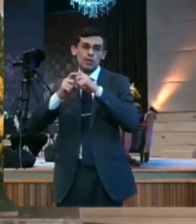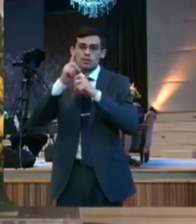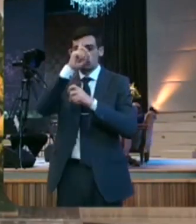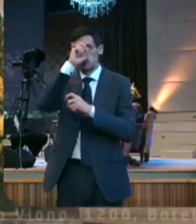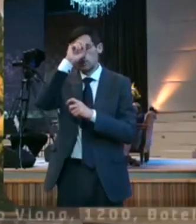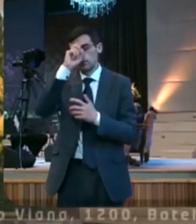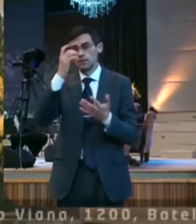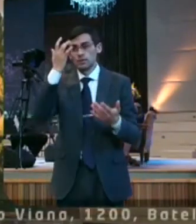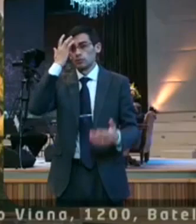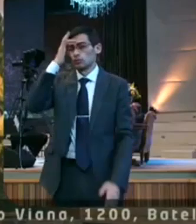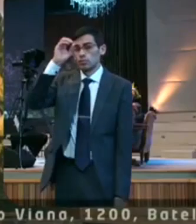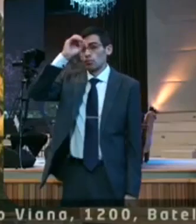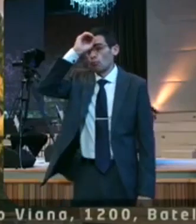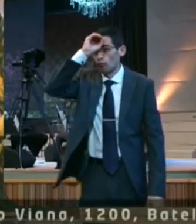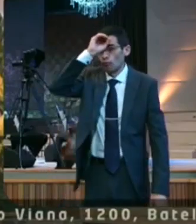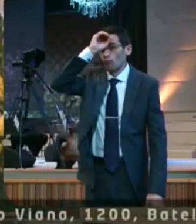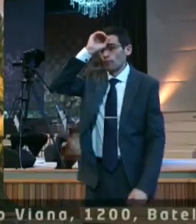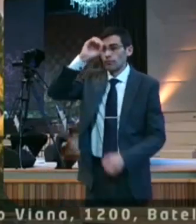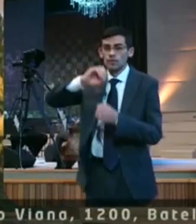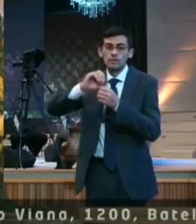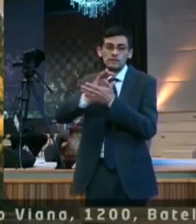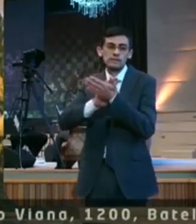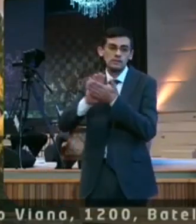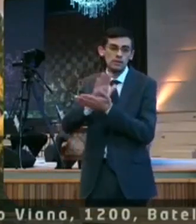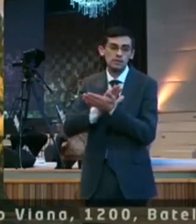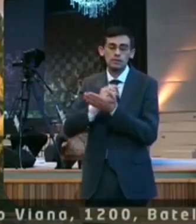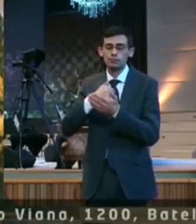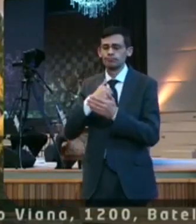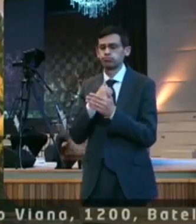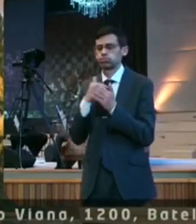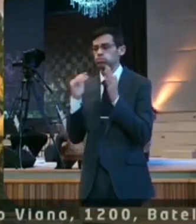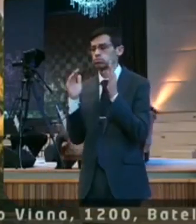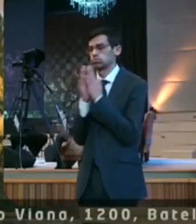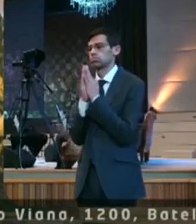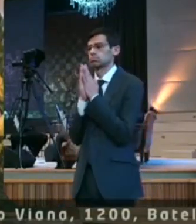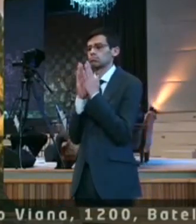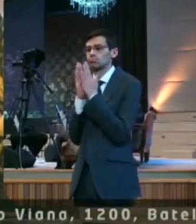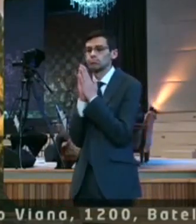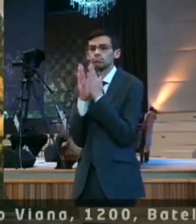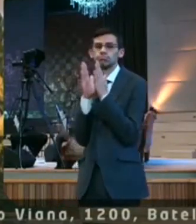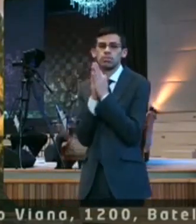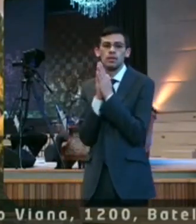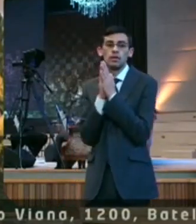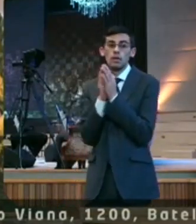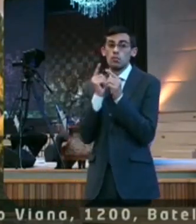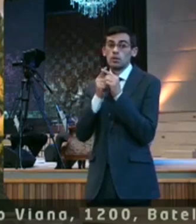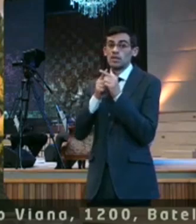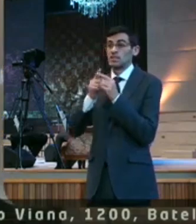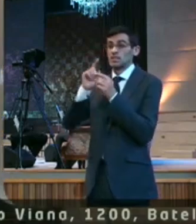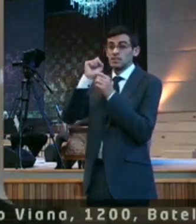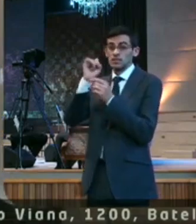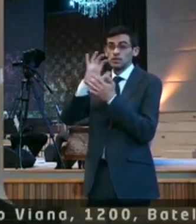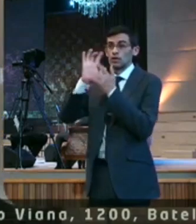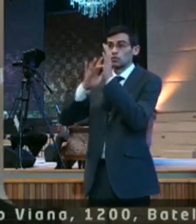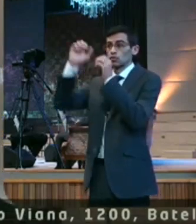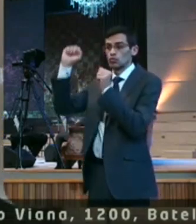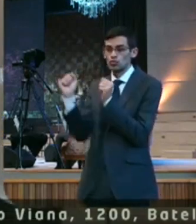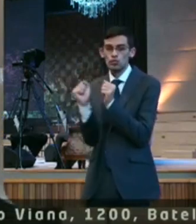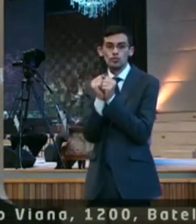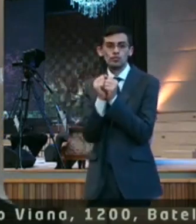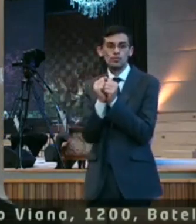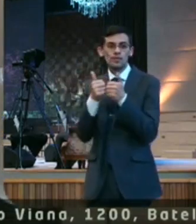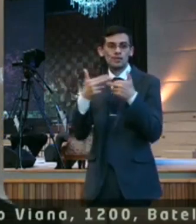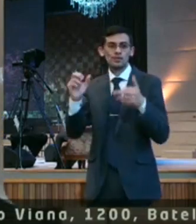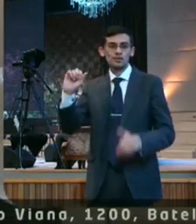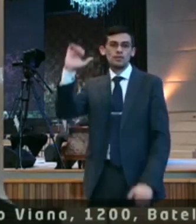eu não sabia o que fazer. E eu orei, porque quando Jesus vai à frente, as coisas